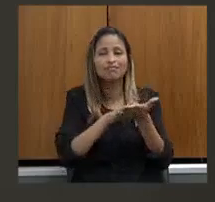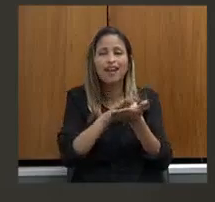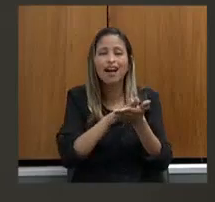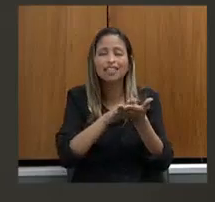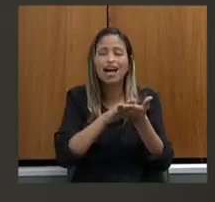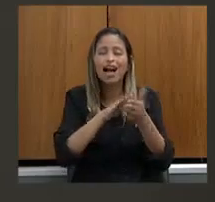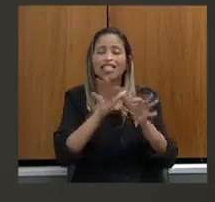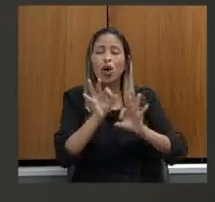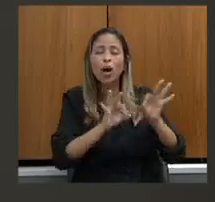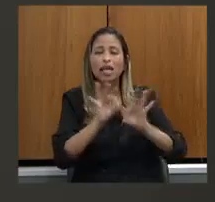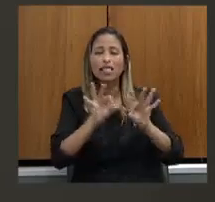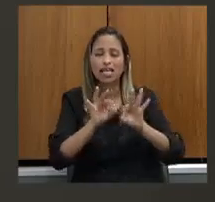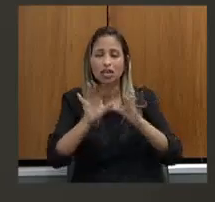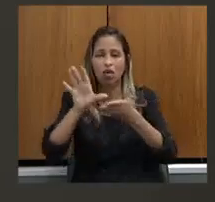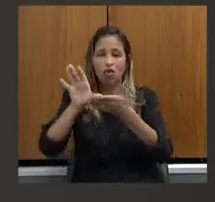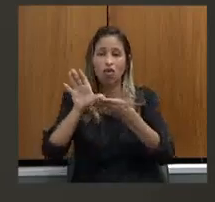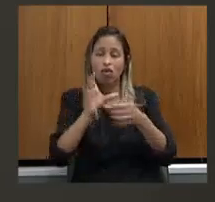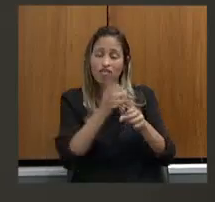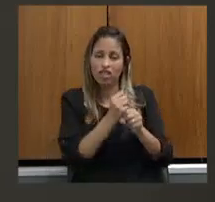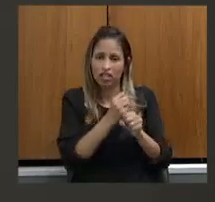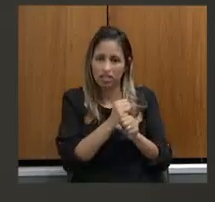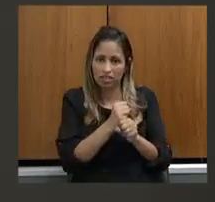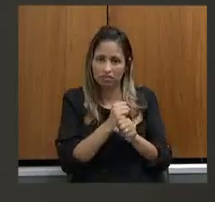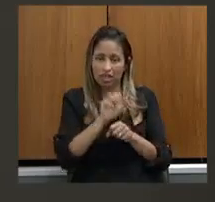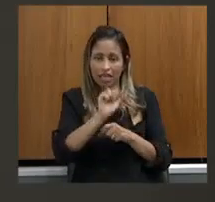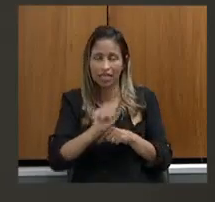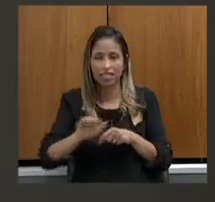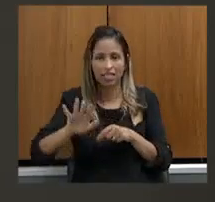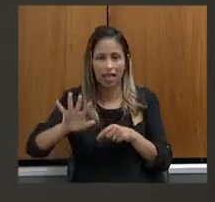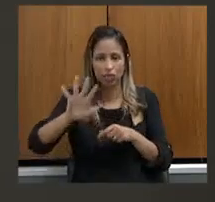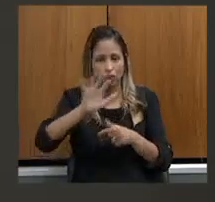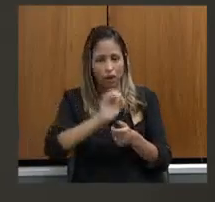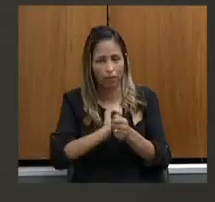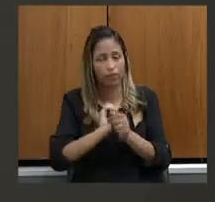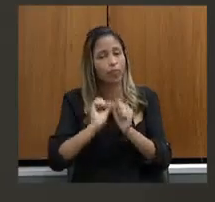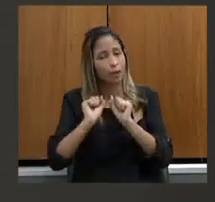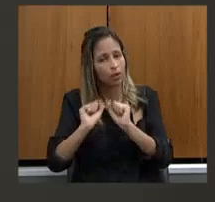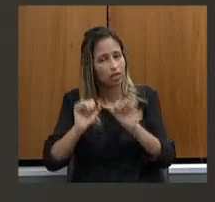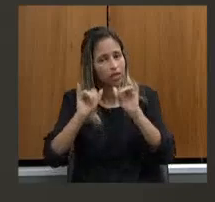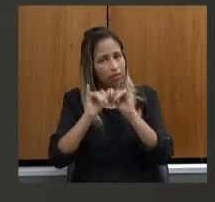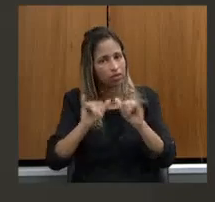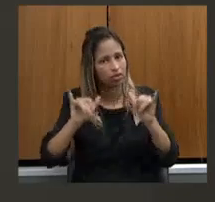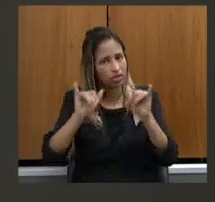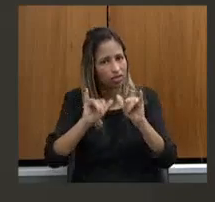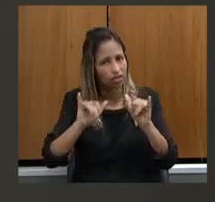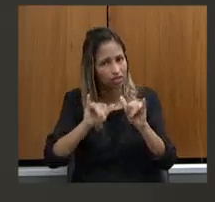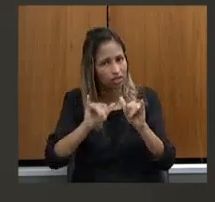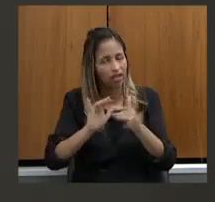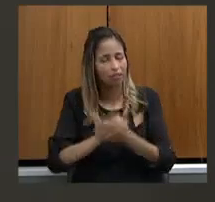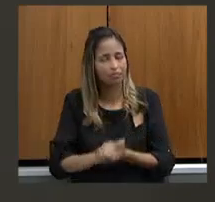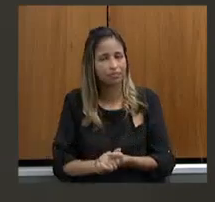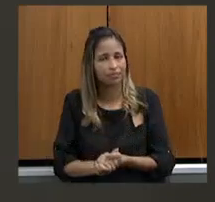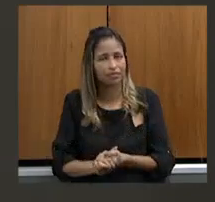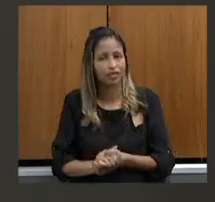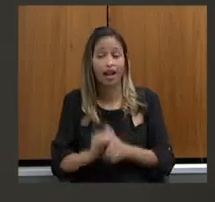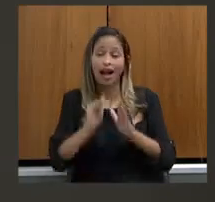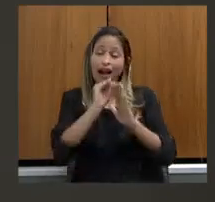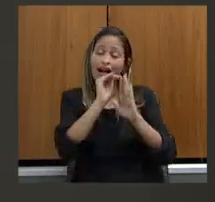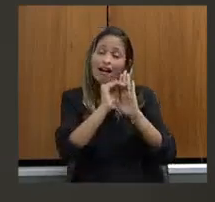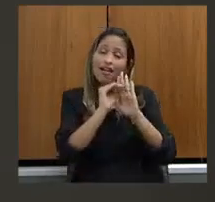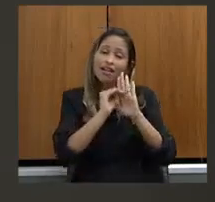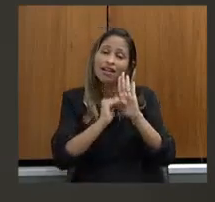reorganização das Finanças estaduais Poderíamos dizer que foi uma inação a característica